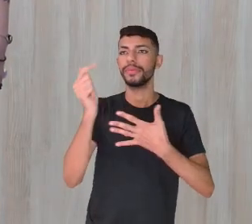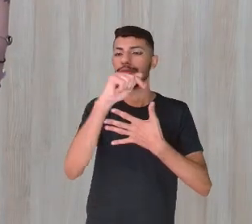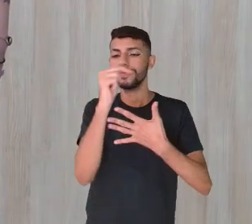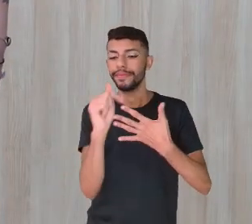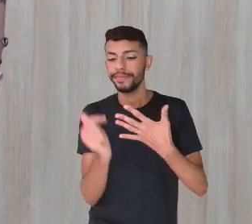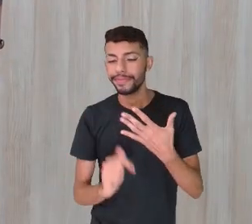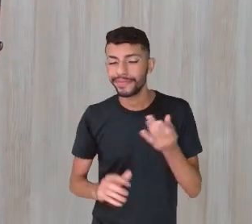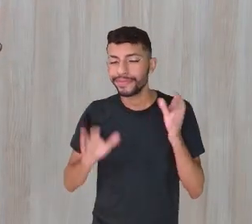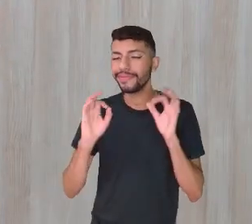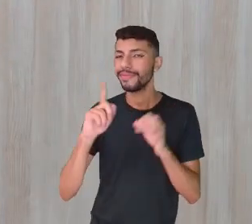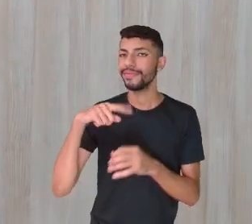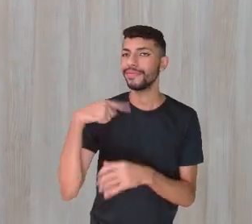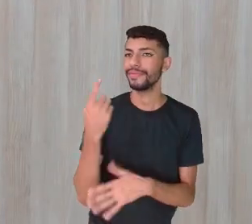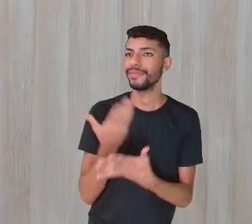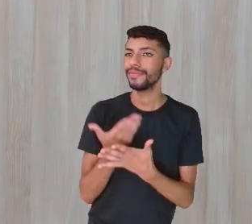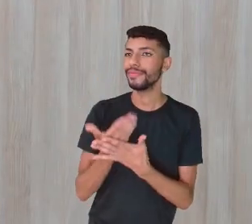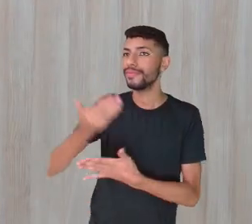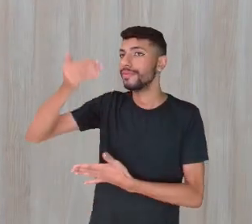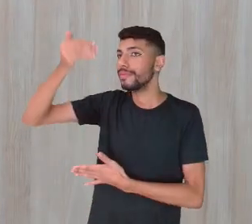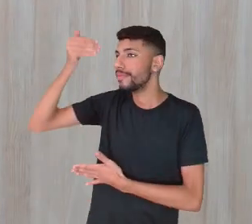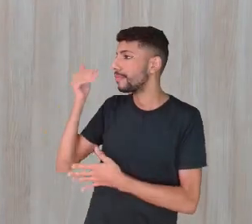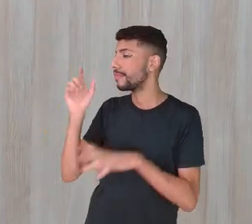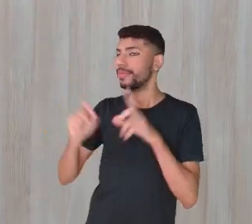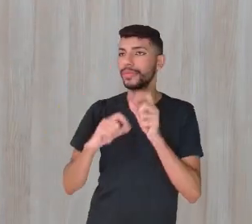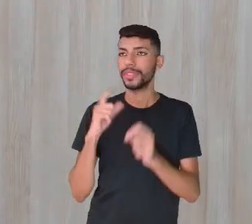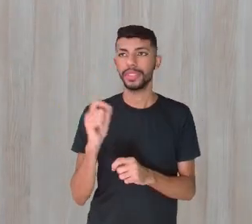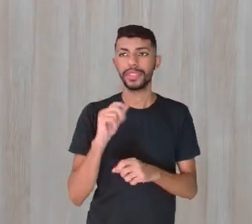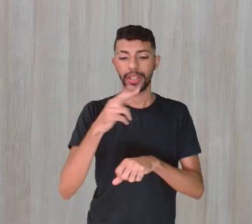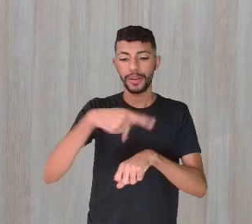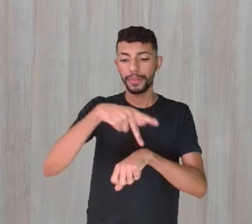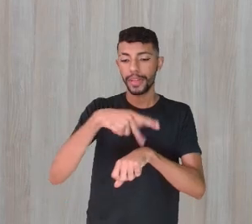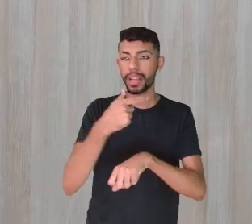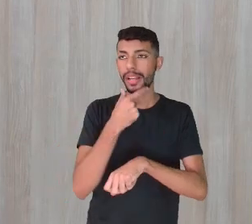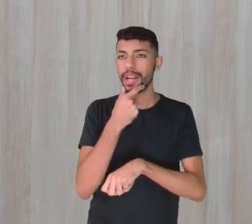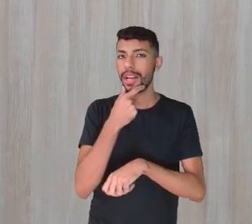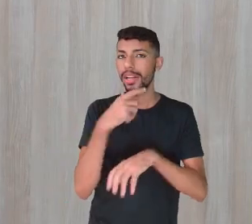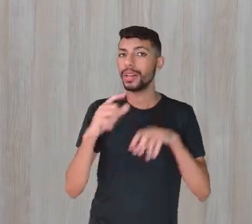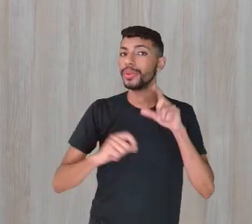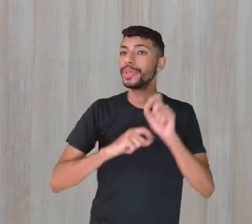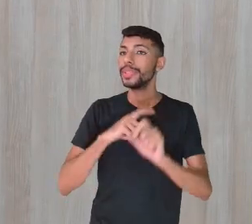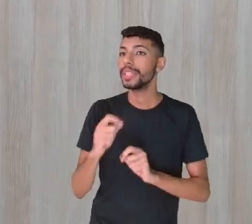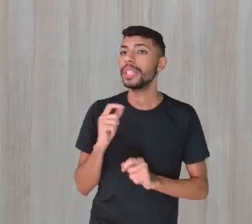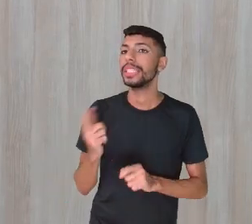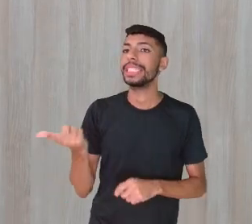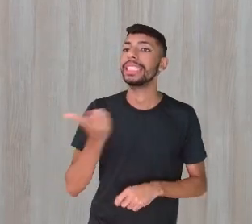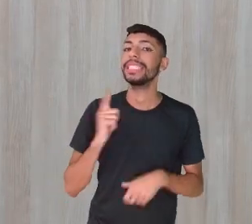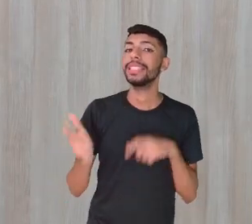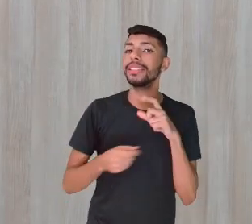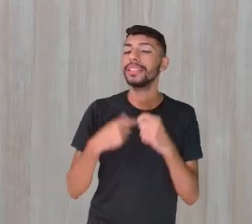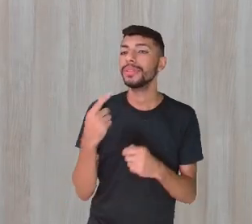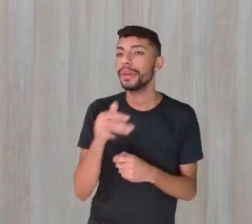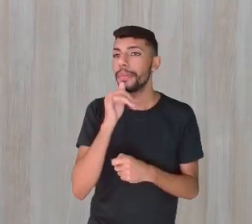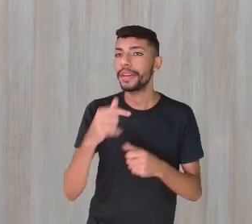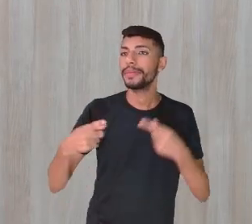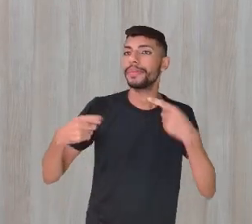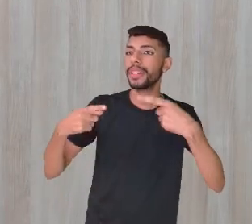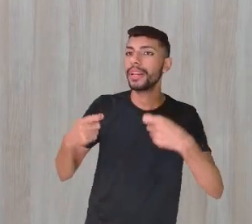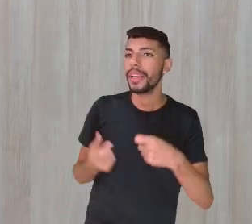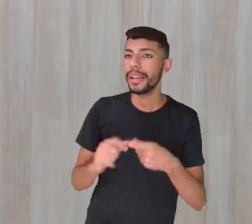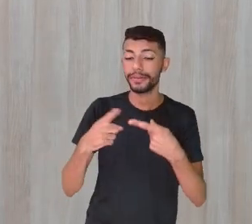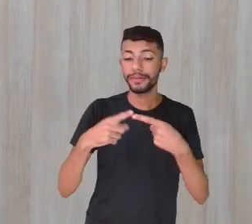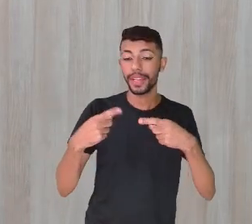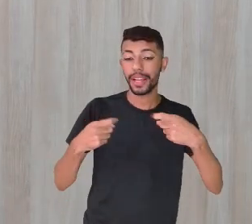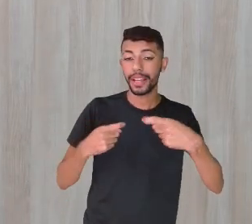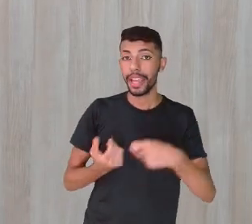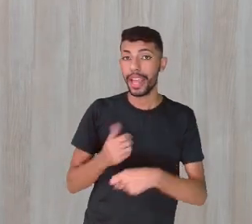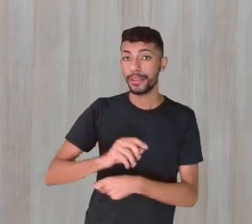né, a gente viu na aula anterior que a Inglaterra estava aí, né, com essa questão das guerras, a Guerra dos 7